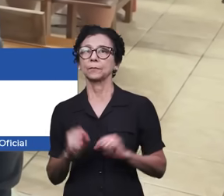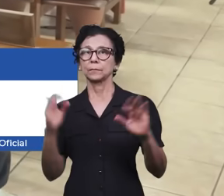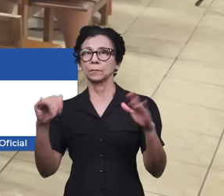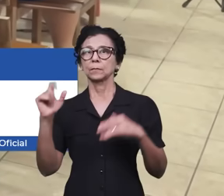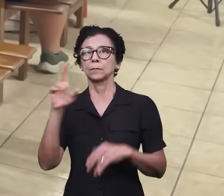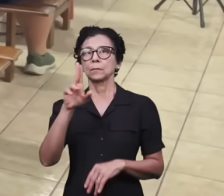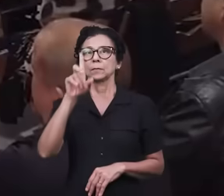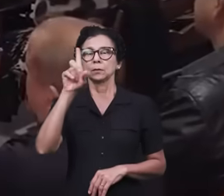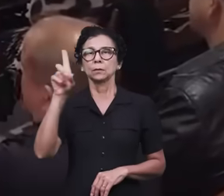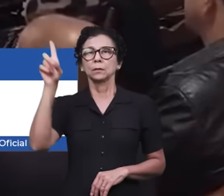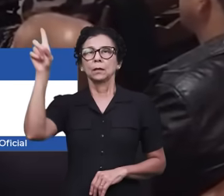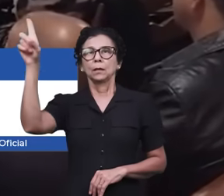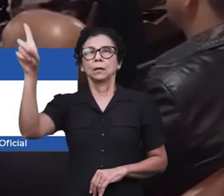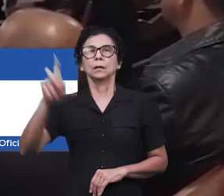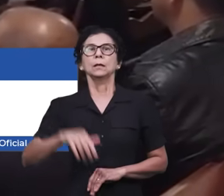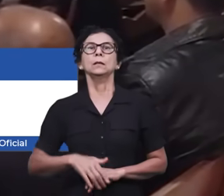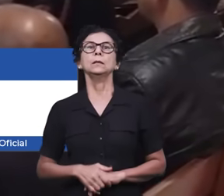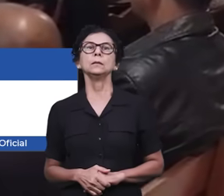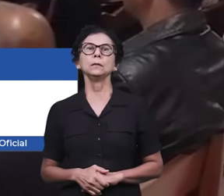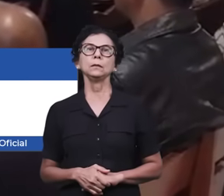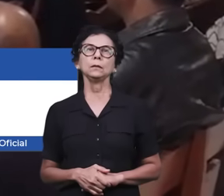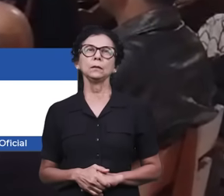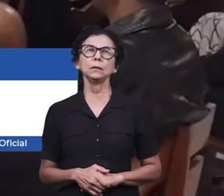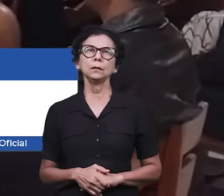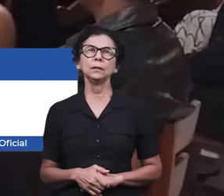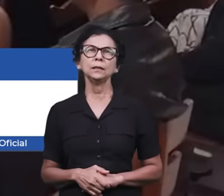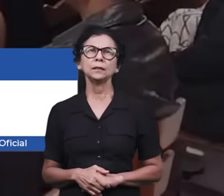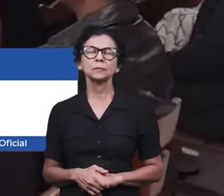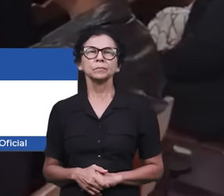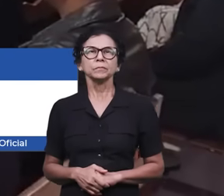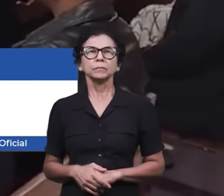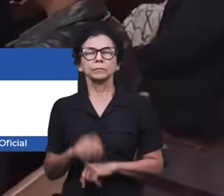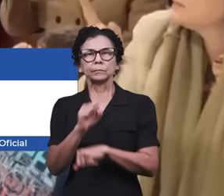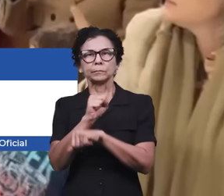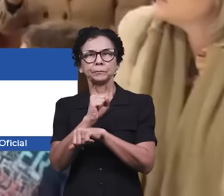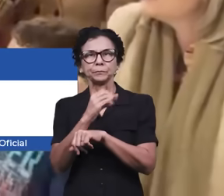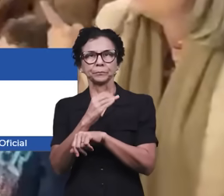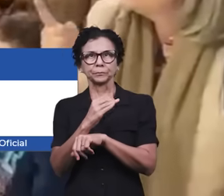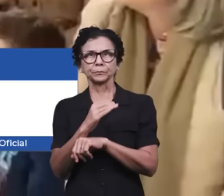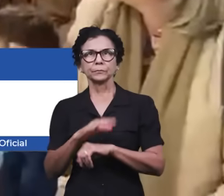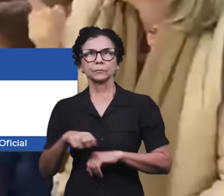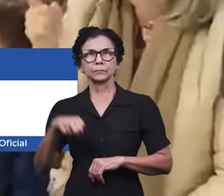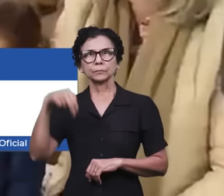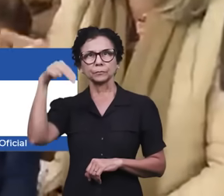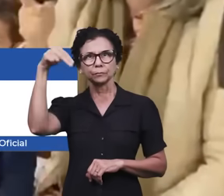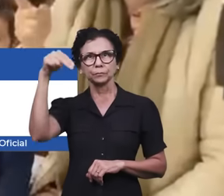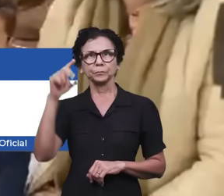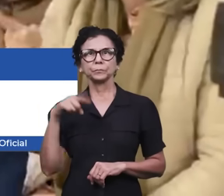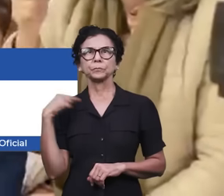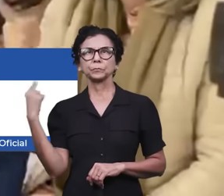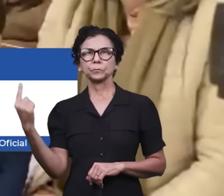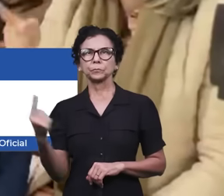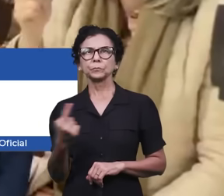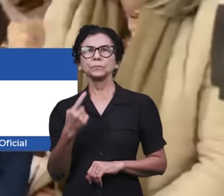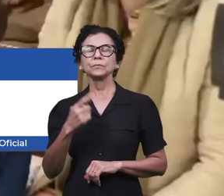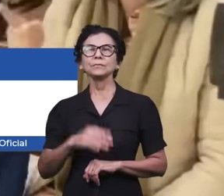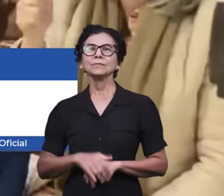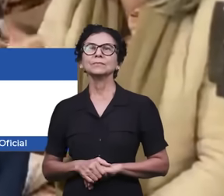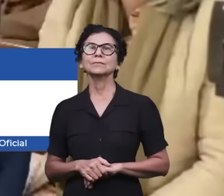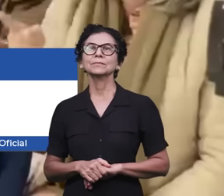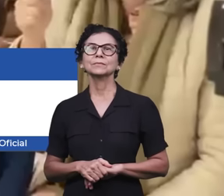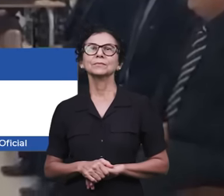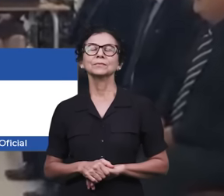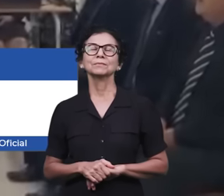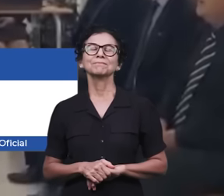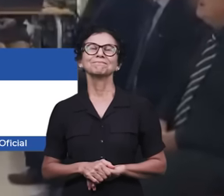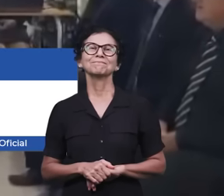exaltando o nome de Deus. Nos ingleses, no norte da ilha de Santa Catarina, uma ceia em adoração ao Senhor foi celebrada. Os irmãos tiveram